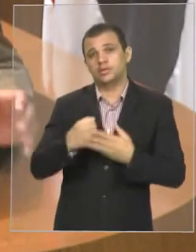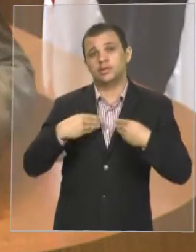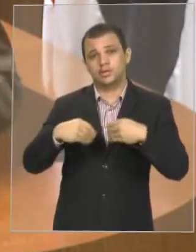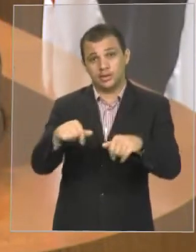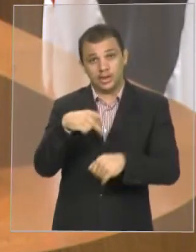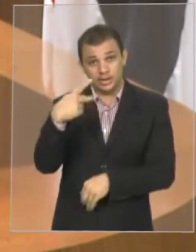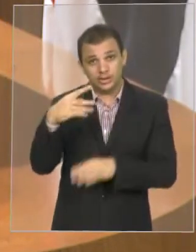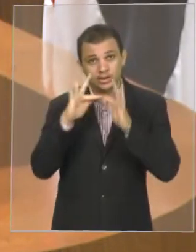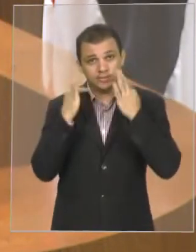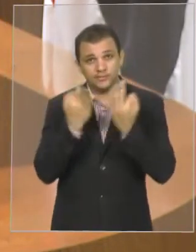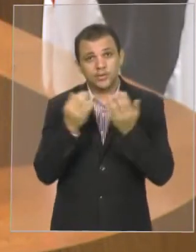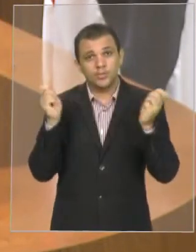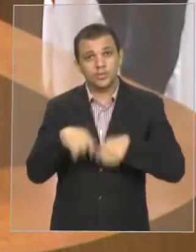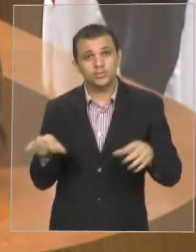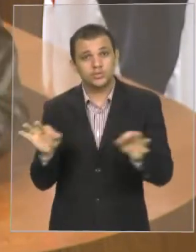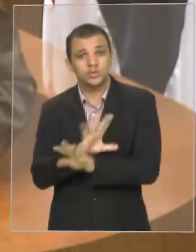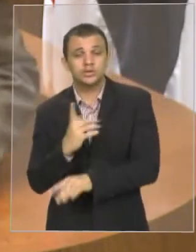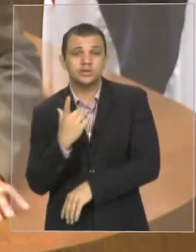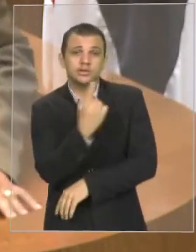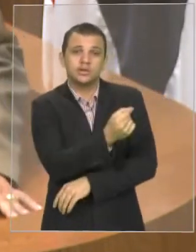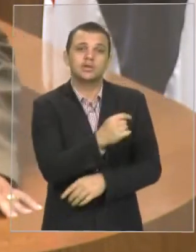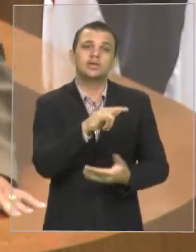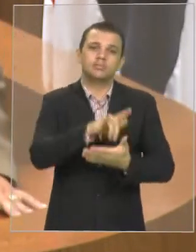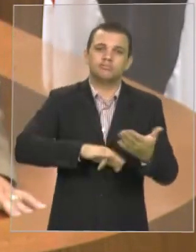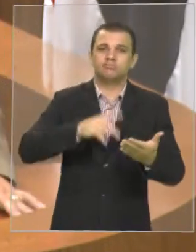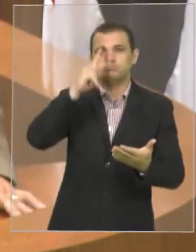famílias que ali estavam e puderam realmente sair com a propriedade das suas áreas. Muito obrigado a todos, que Deus nos abençoe.